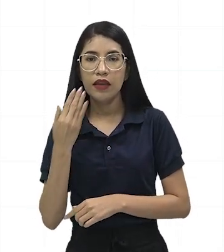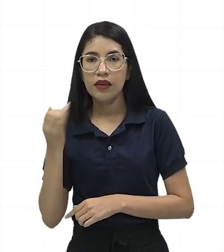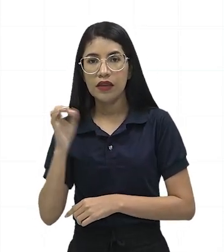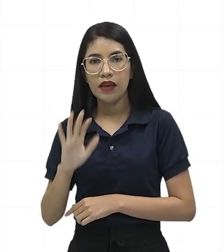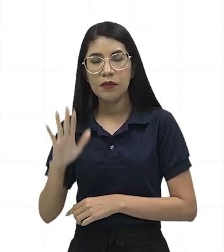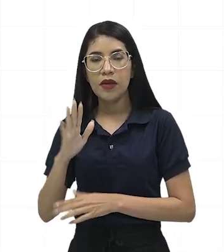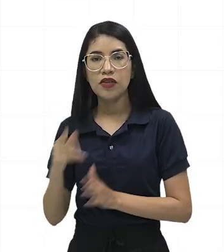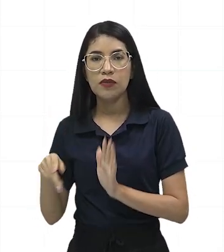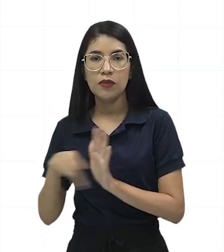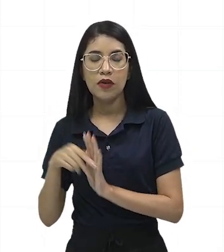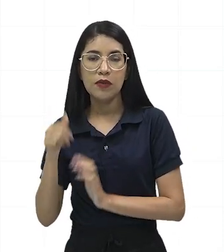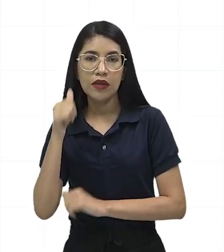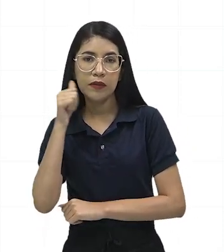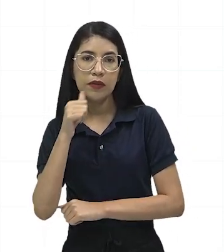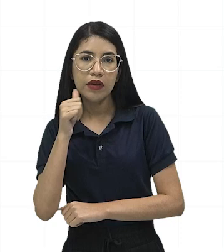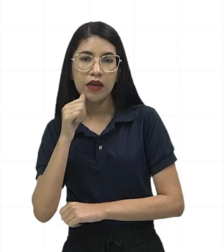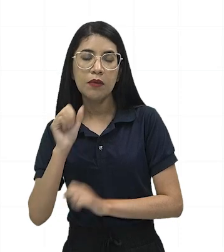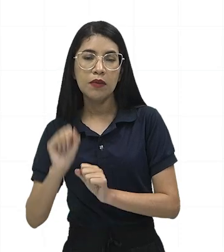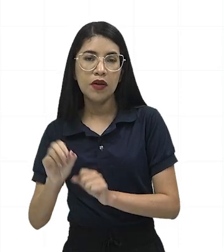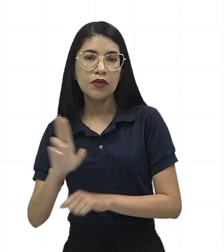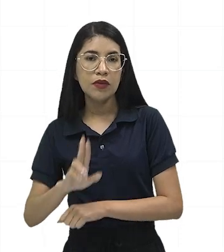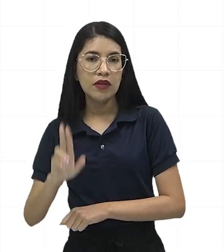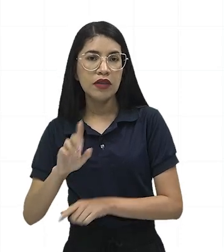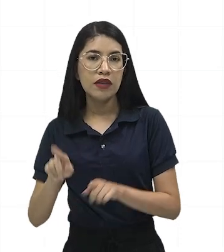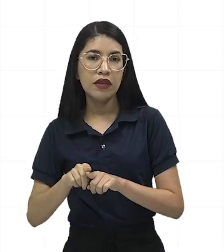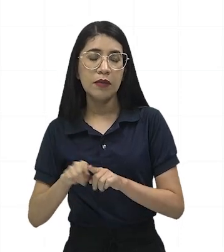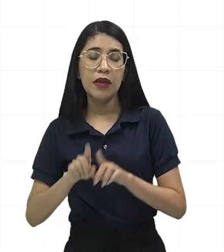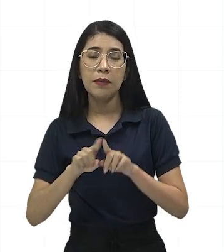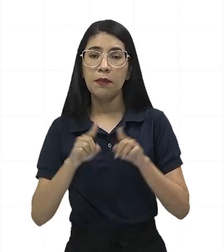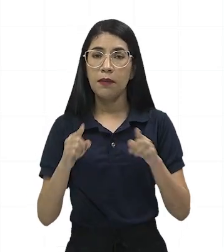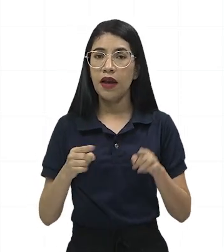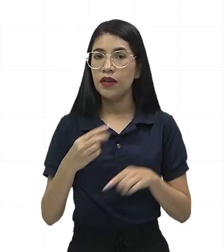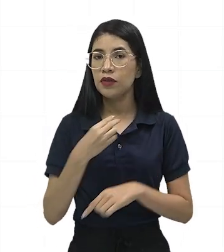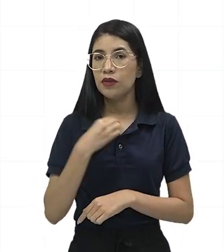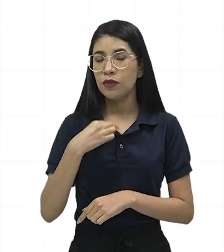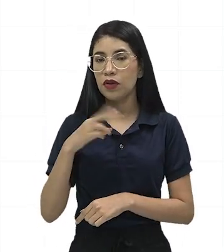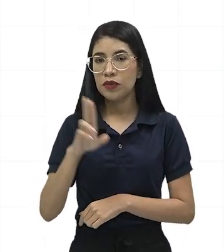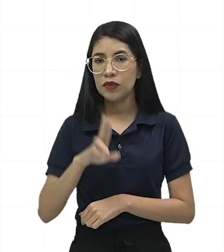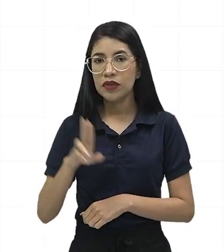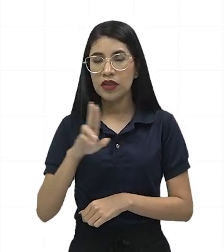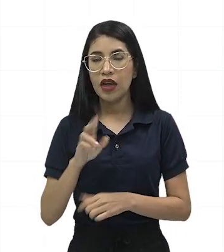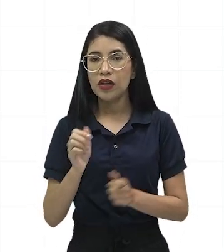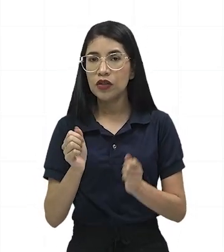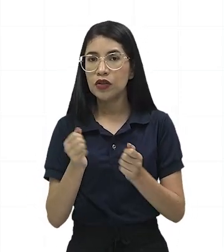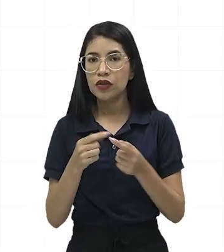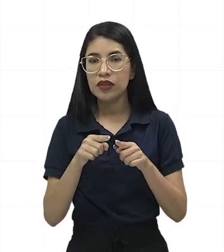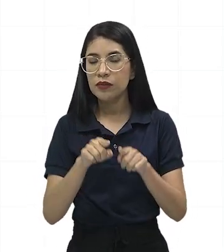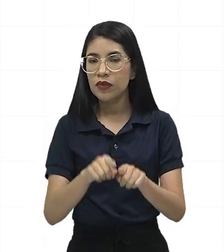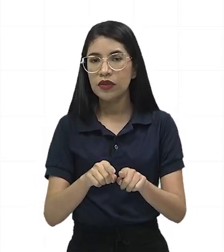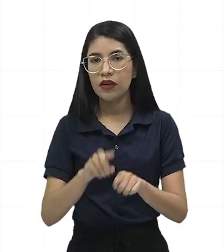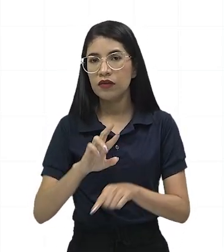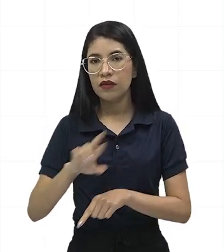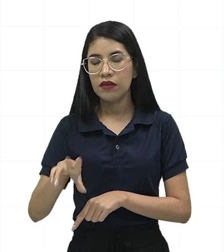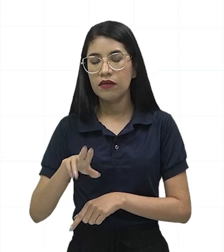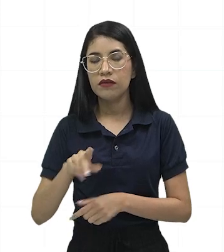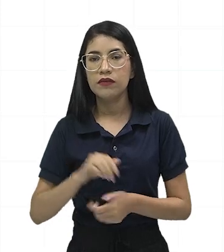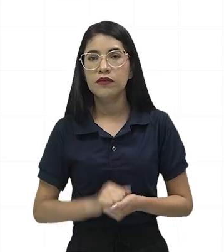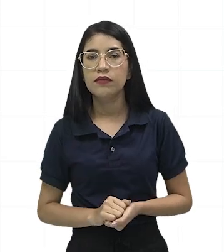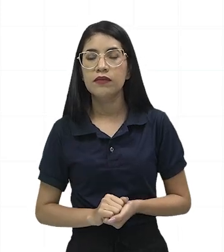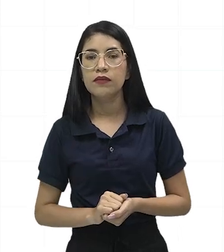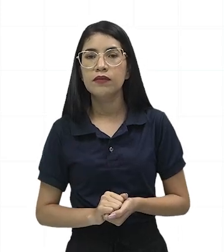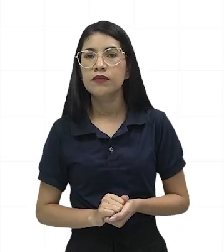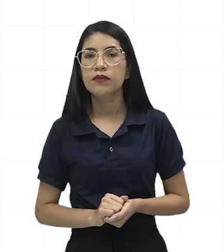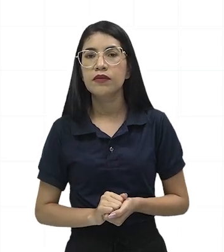preservativo feminino, que também pode ser utilizado. Eles só não podem ser utilizados ao mesmo tempo, tá? E qual é